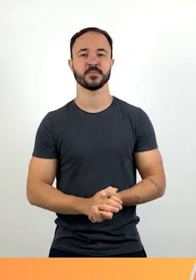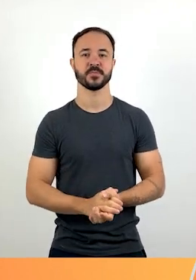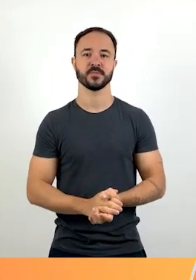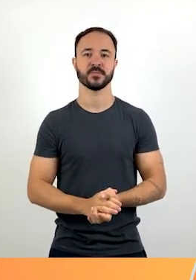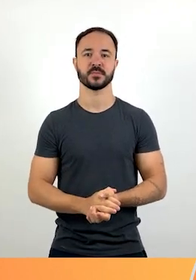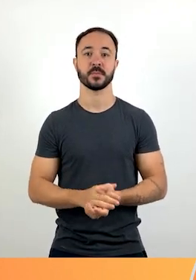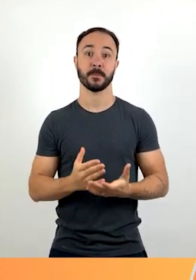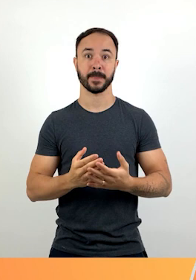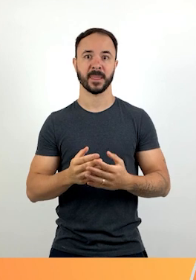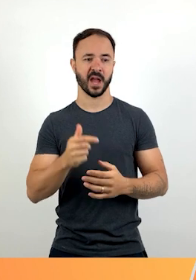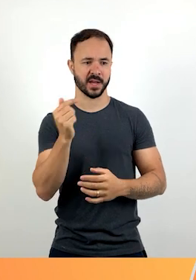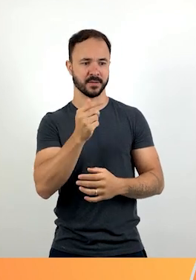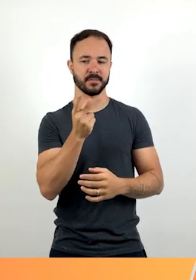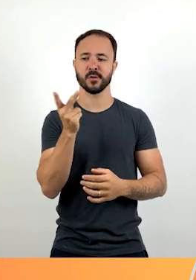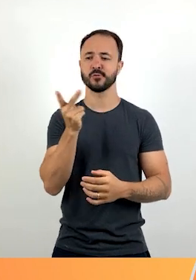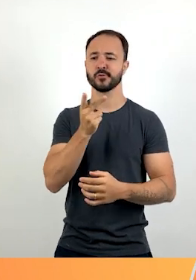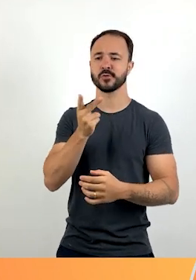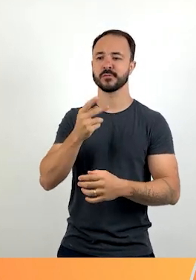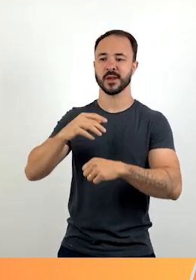aqui tem que dar menos